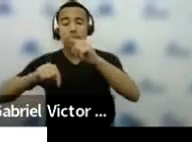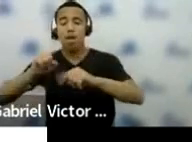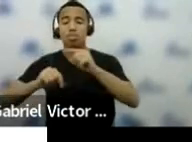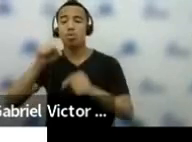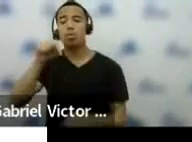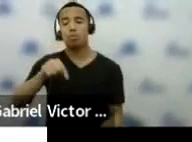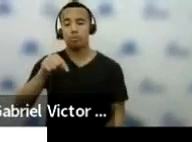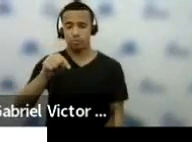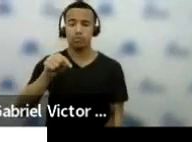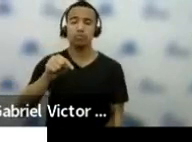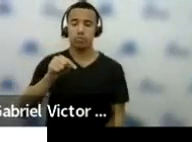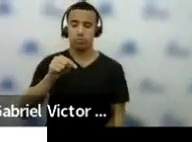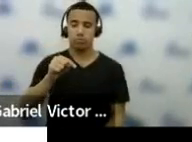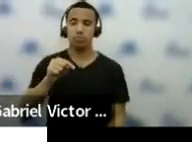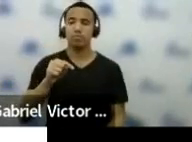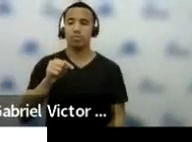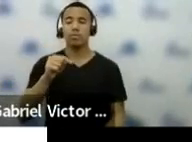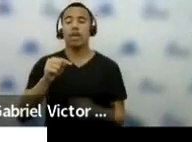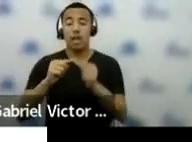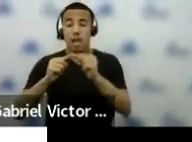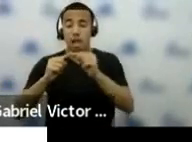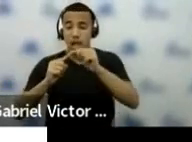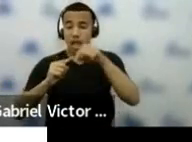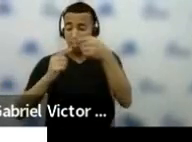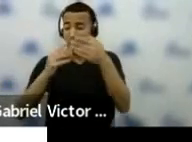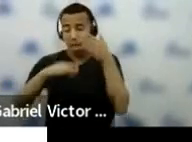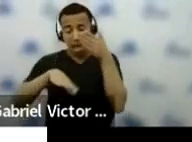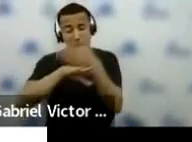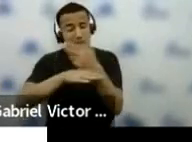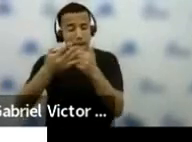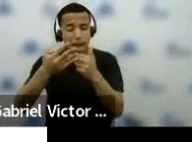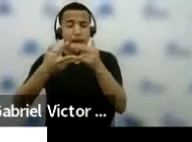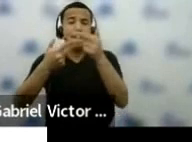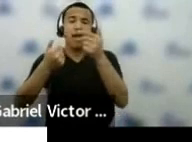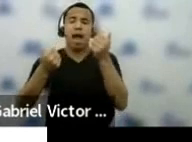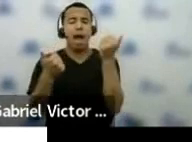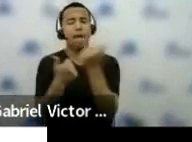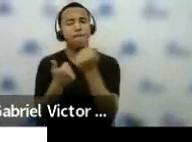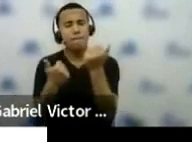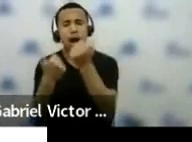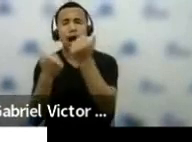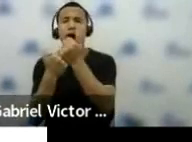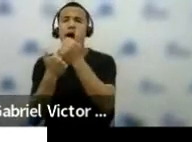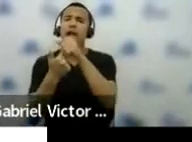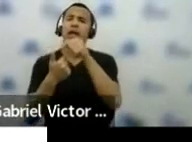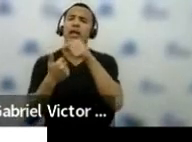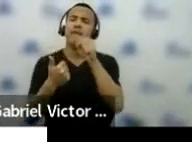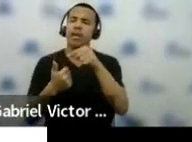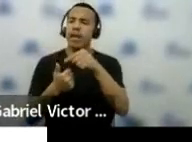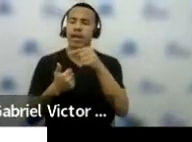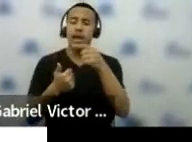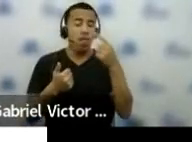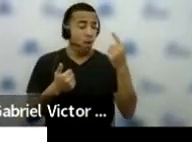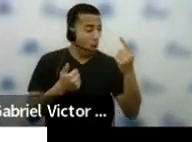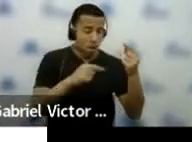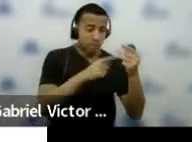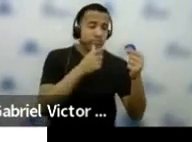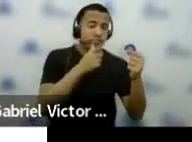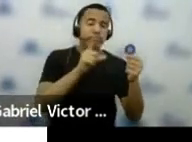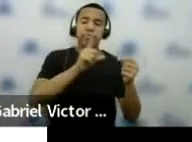ciclo 2 do programa, e aí a gente já entra com uma série de apoios que no ciclo 1 não é possível. Então,